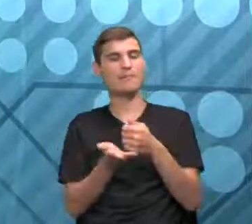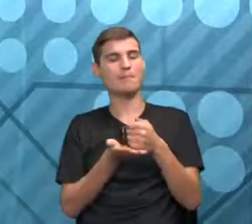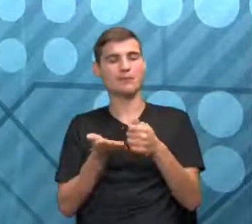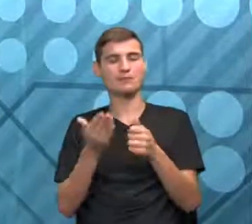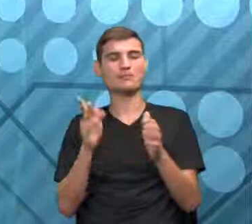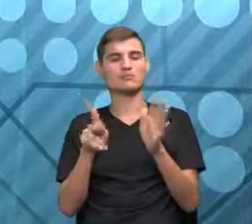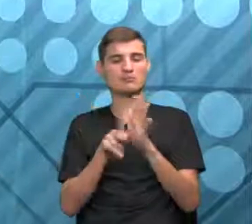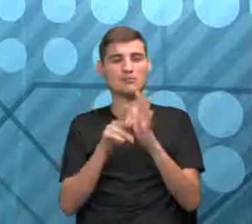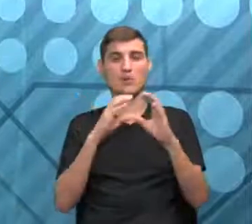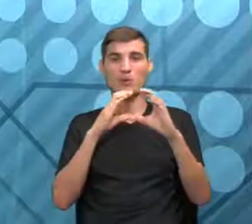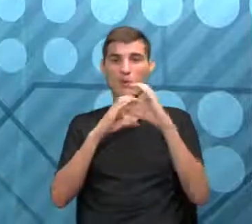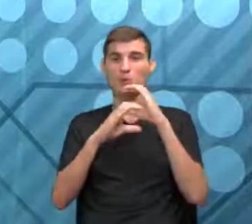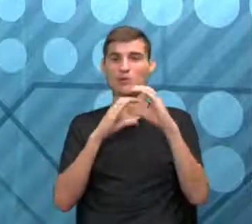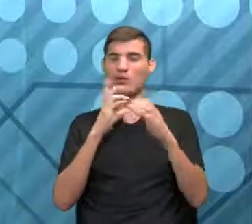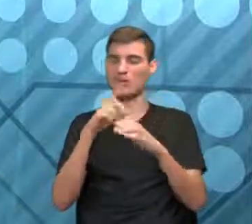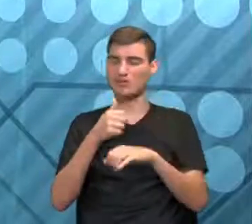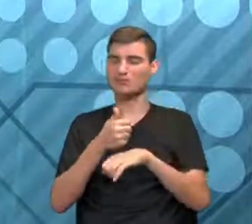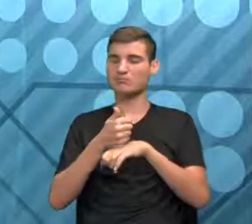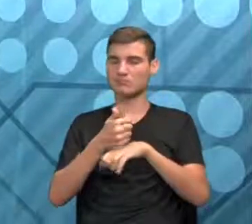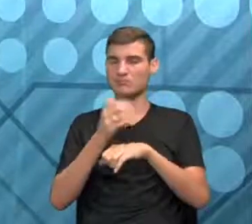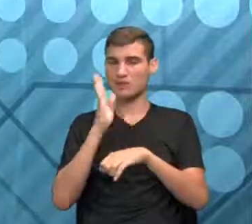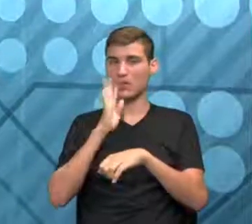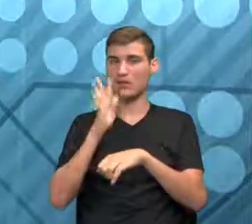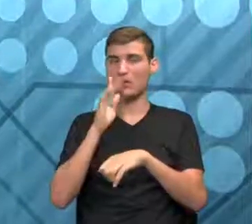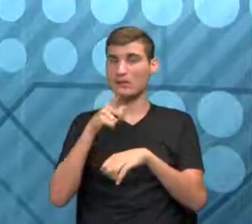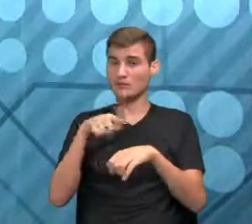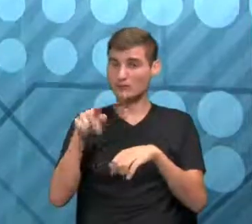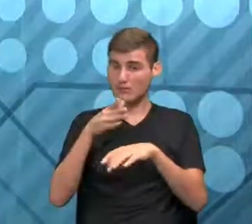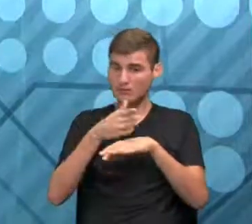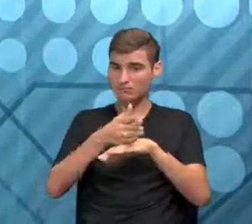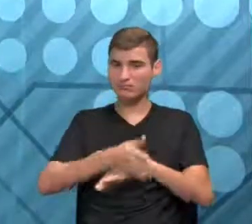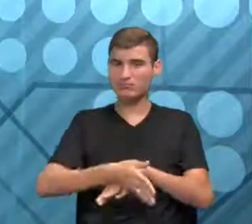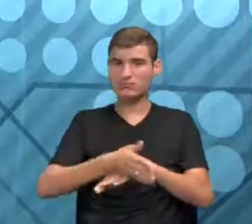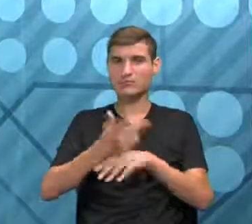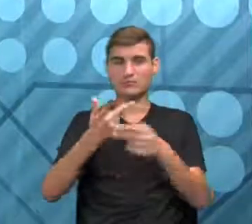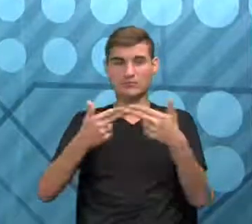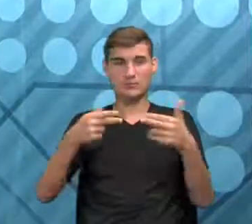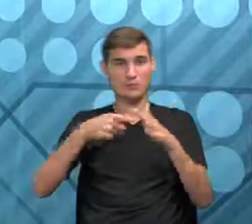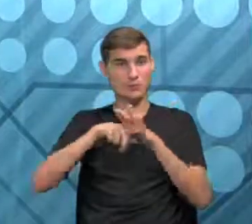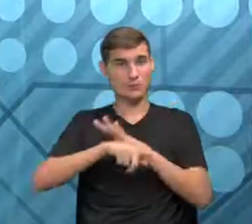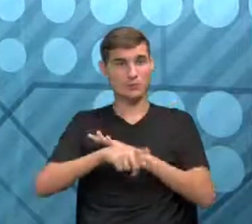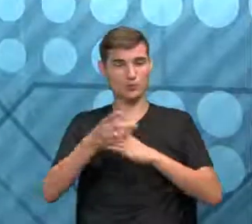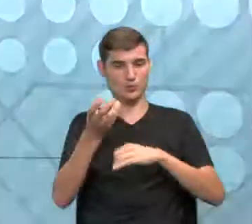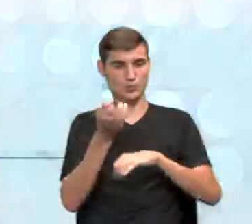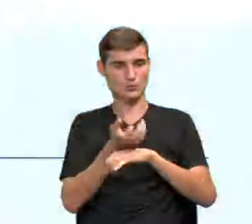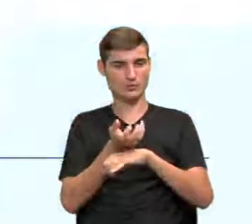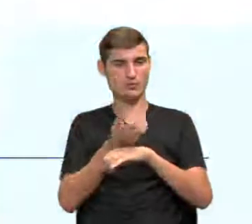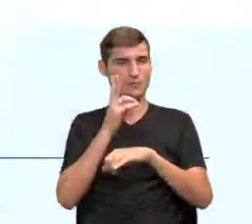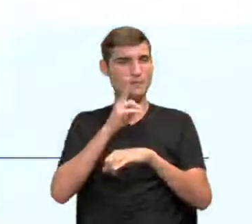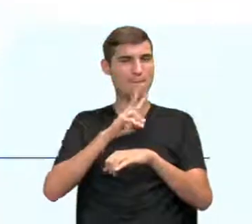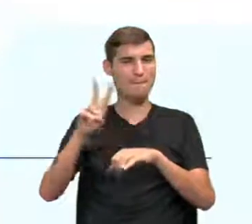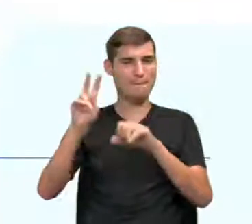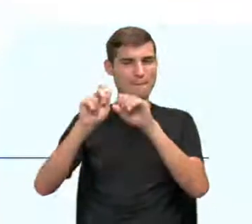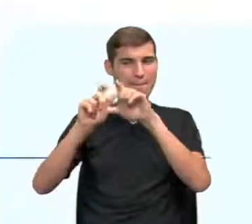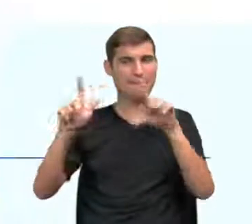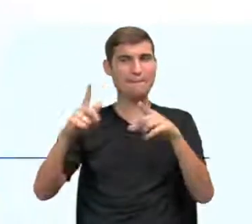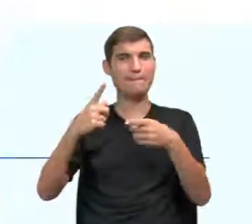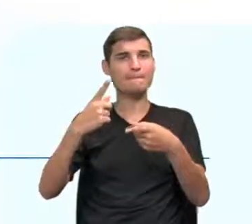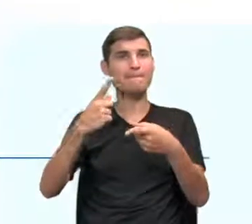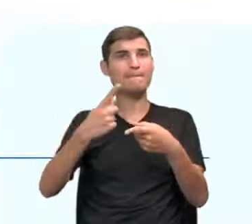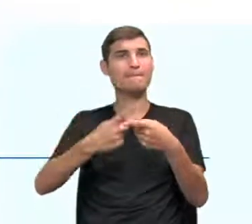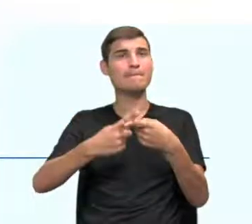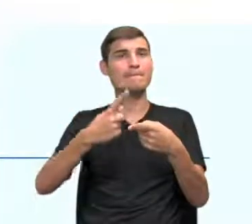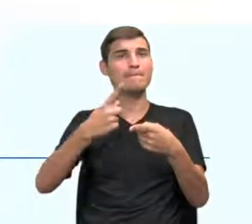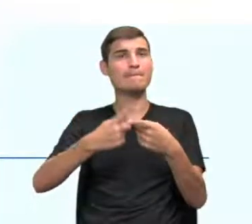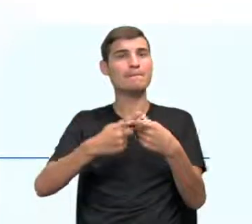de telecomunicação. Então vale muito a pena você entrar a fundo nessa disciplina. Observando aqui no slide, vamos ver então por que